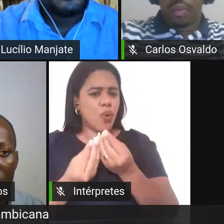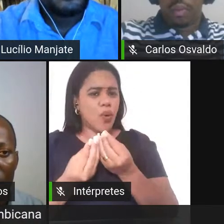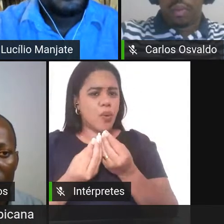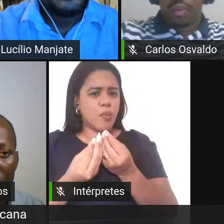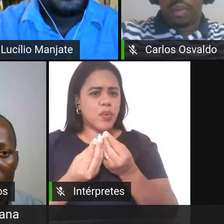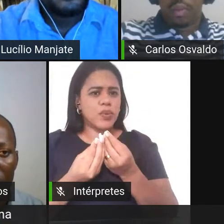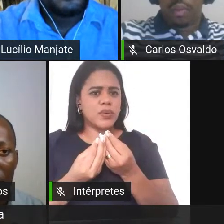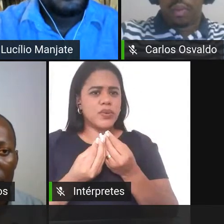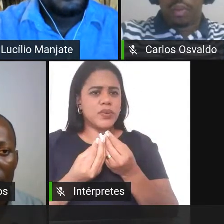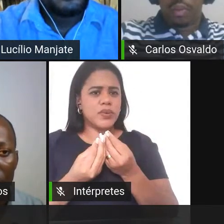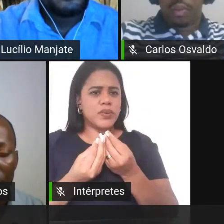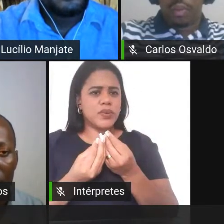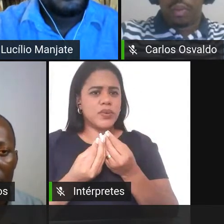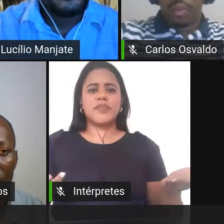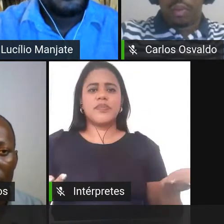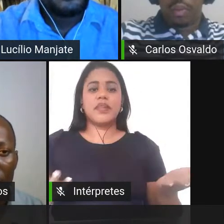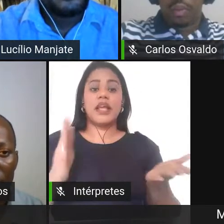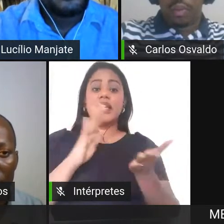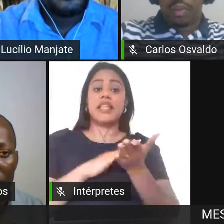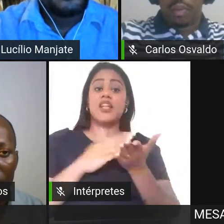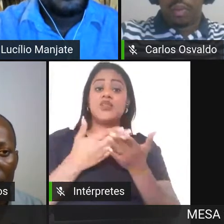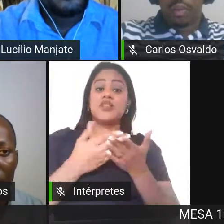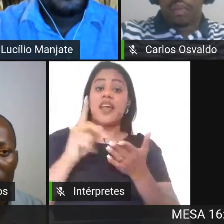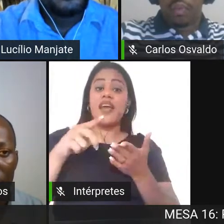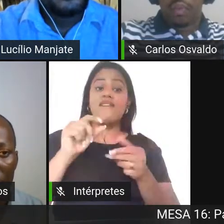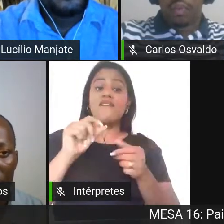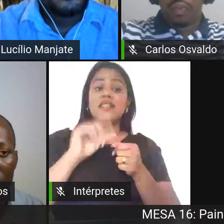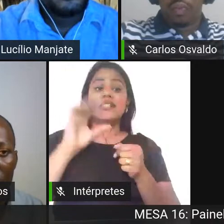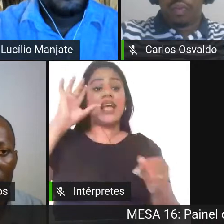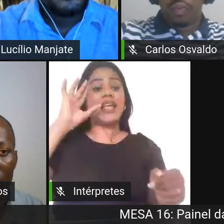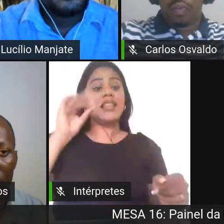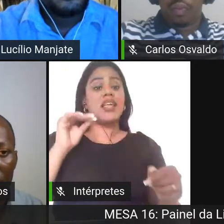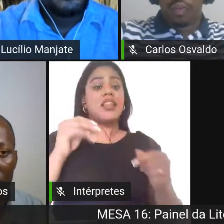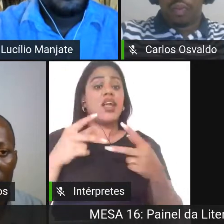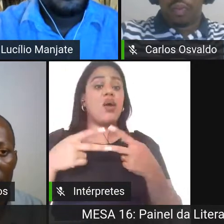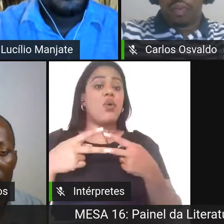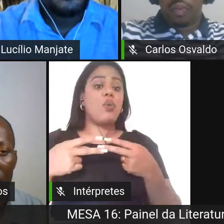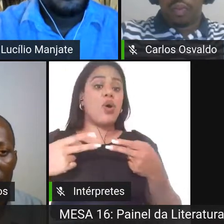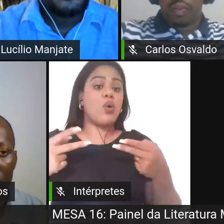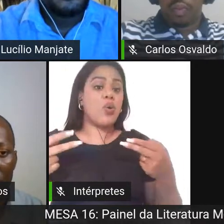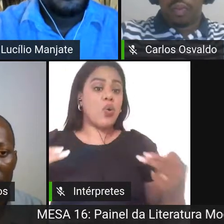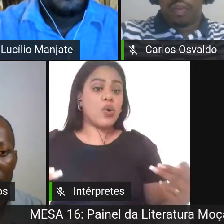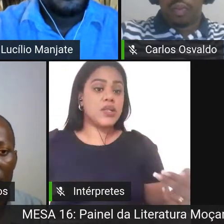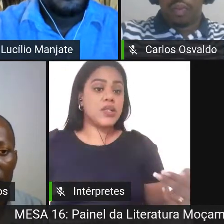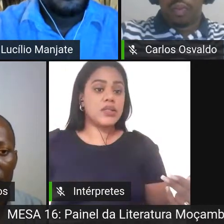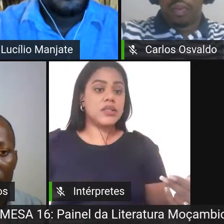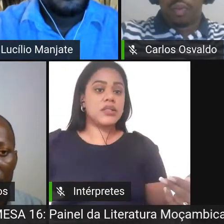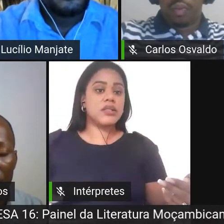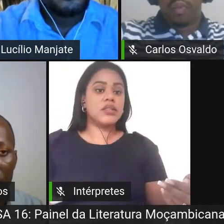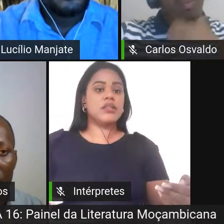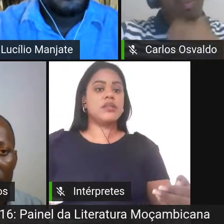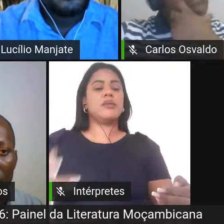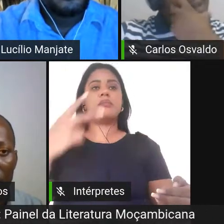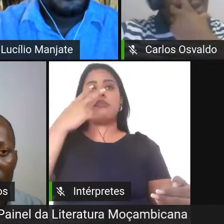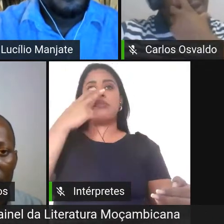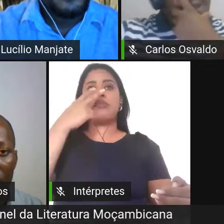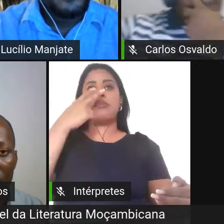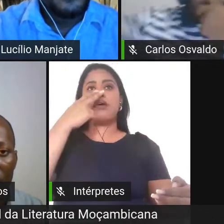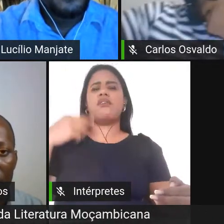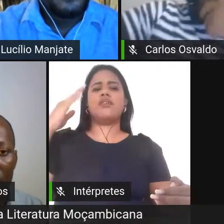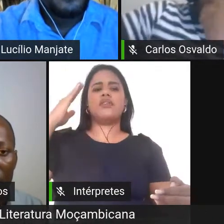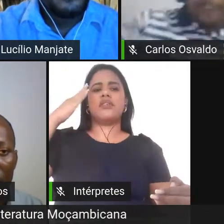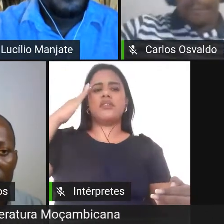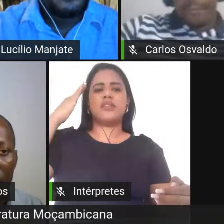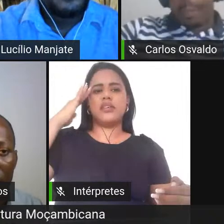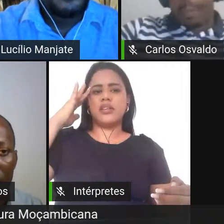fazer entender alguma coisa. Então, implica que eu estou a entender e estou depois a como é que é? A